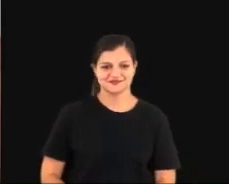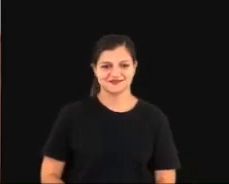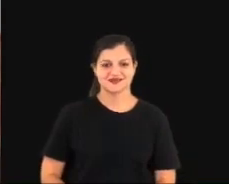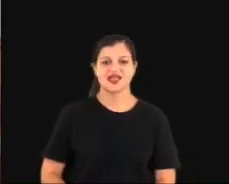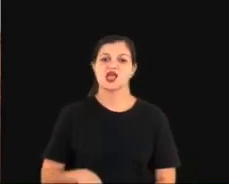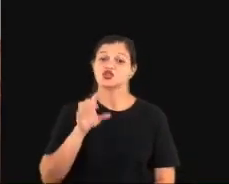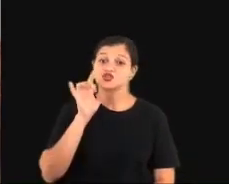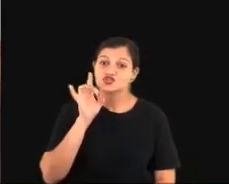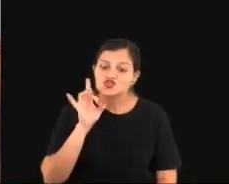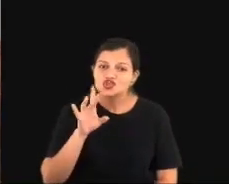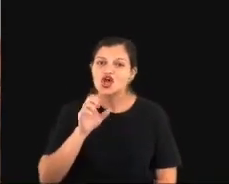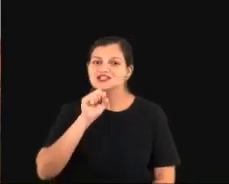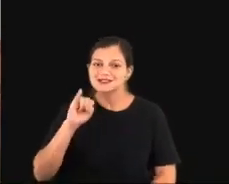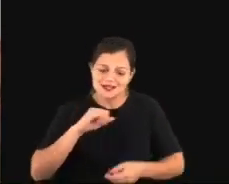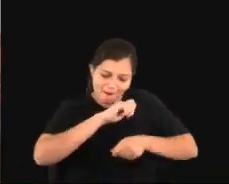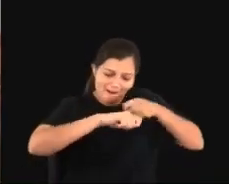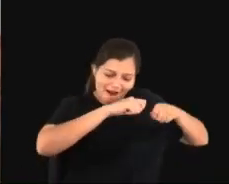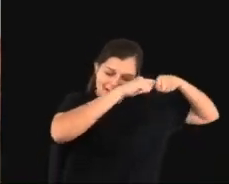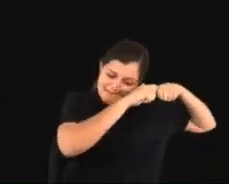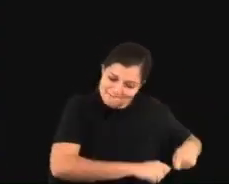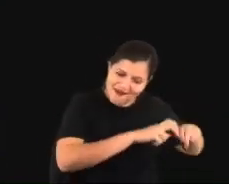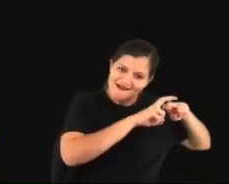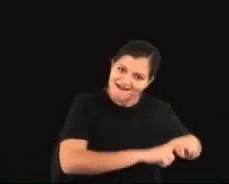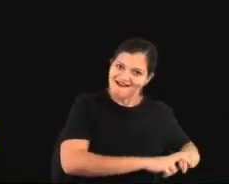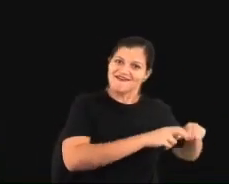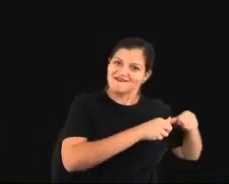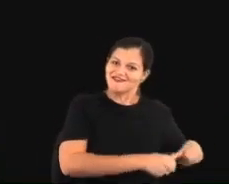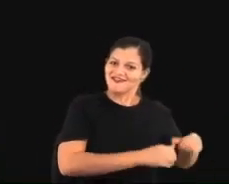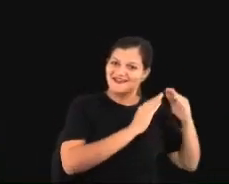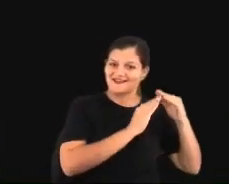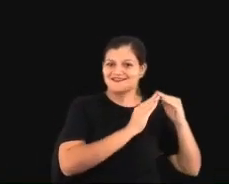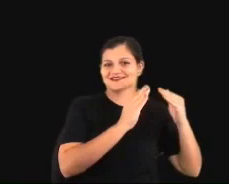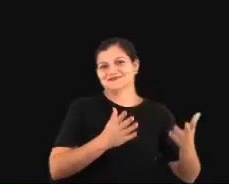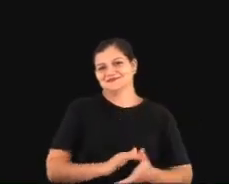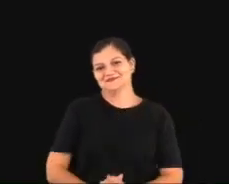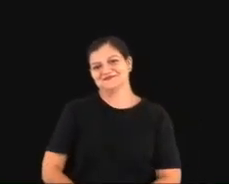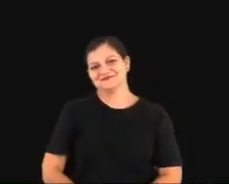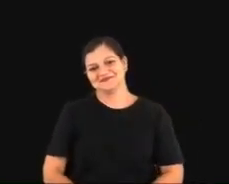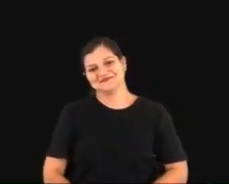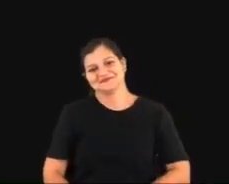Rapaz, só amarrando esse aí, não tem jeito não.